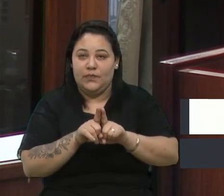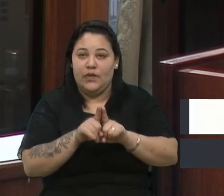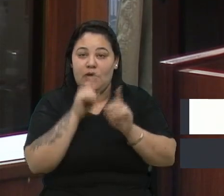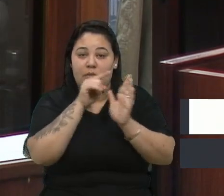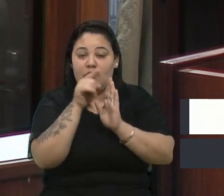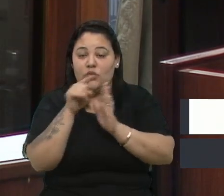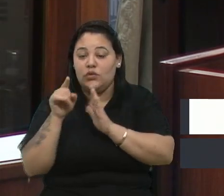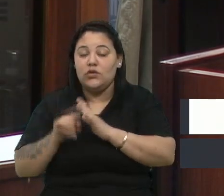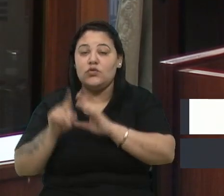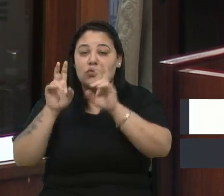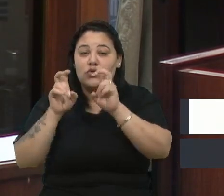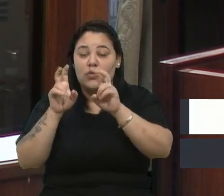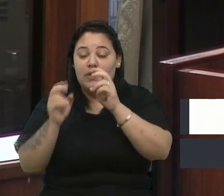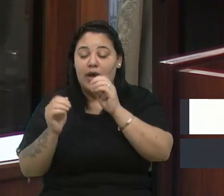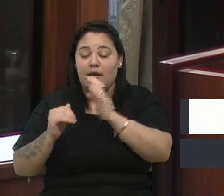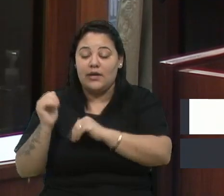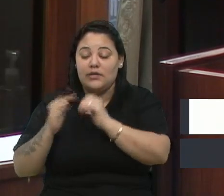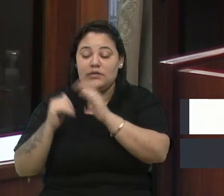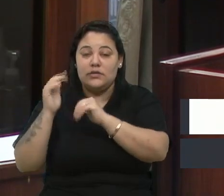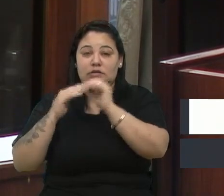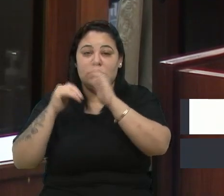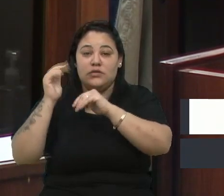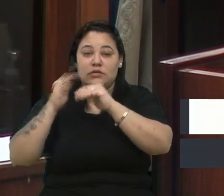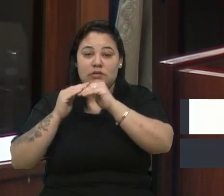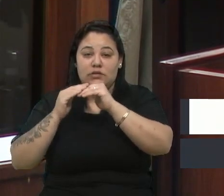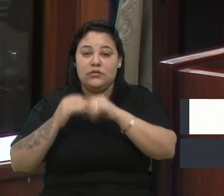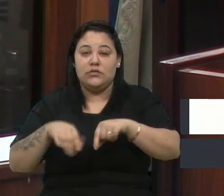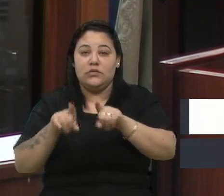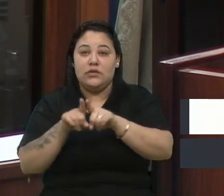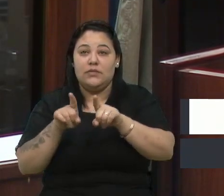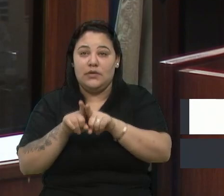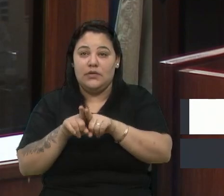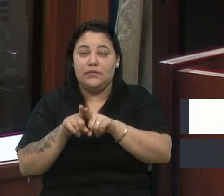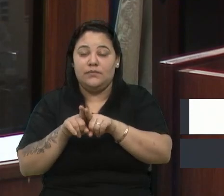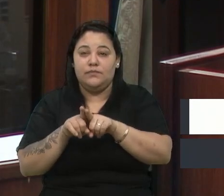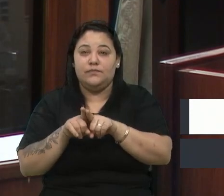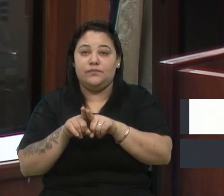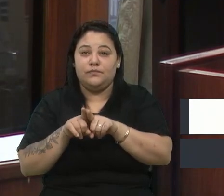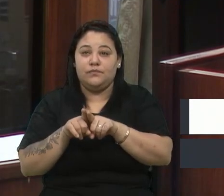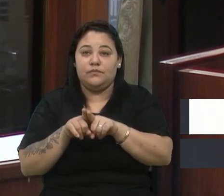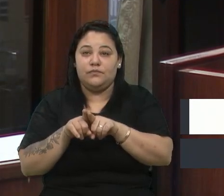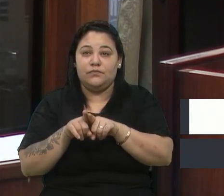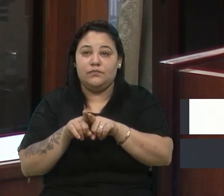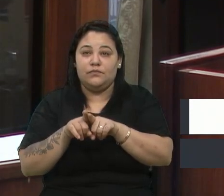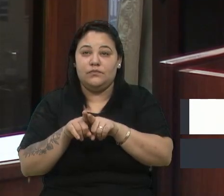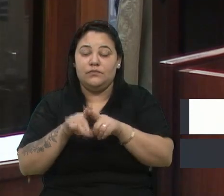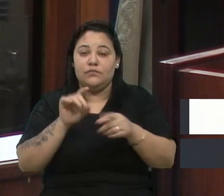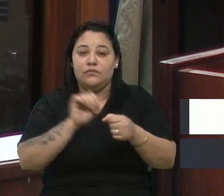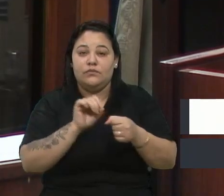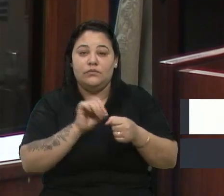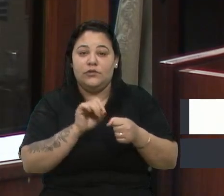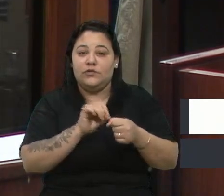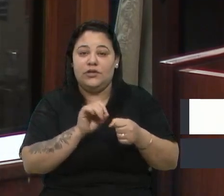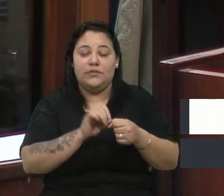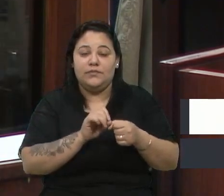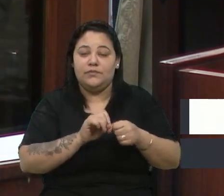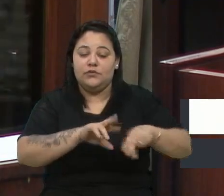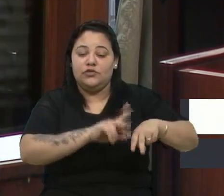todos sobre a construção dos homossexuais como seres desviantes feito pela própria